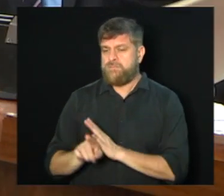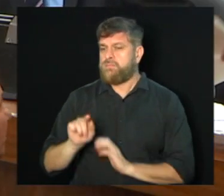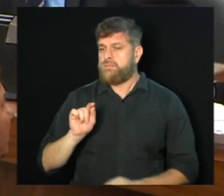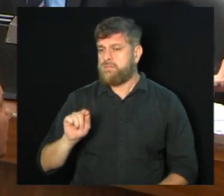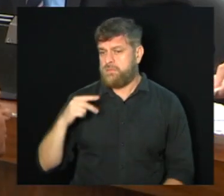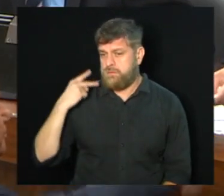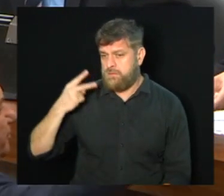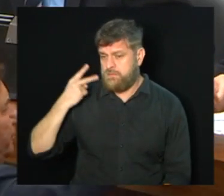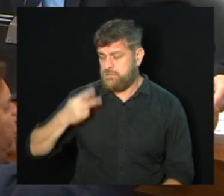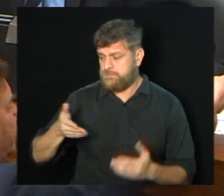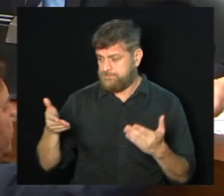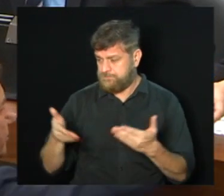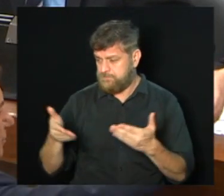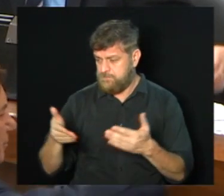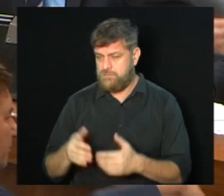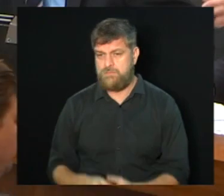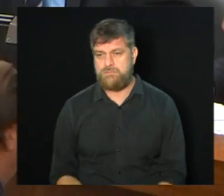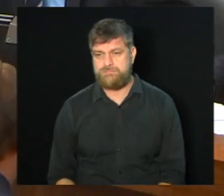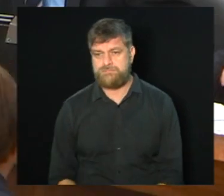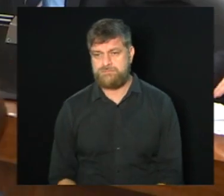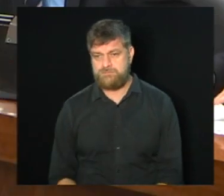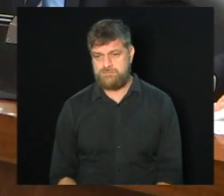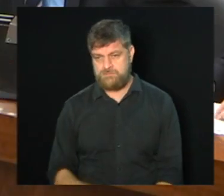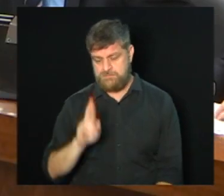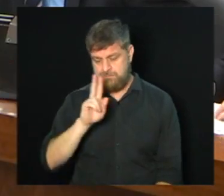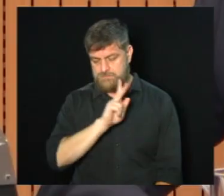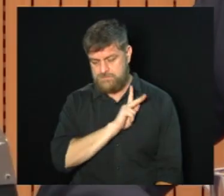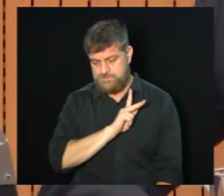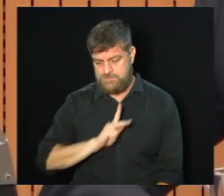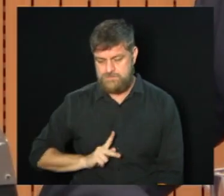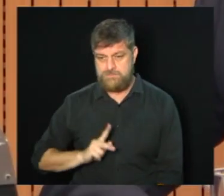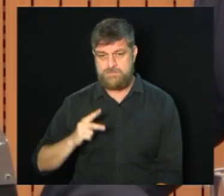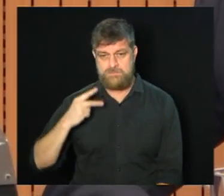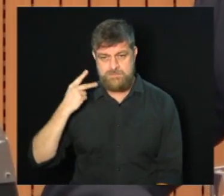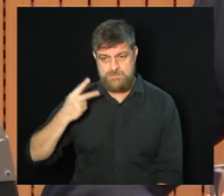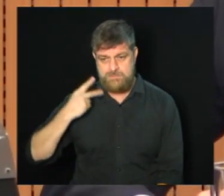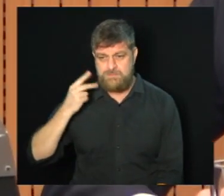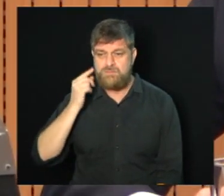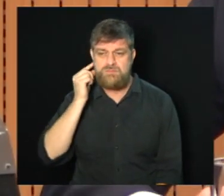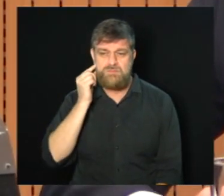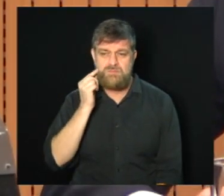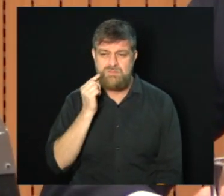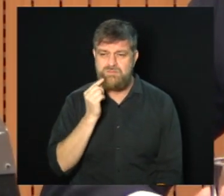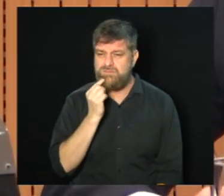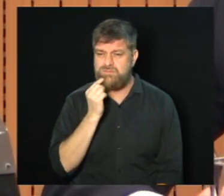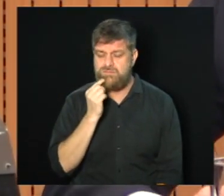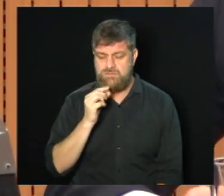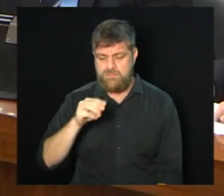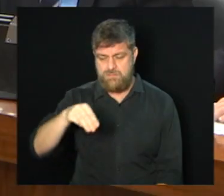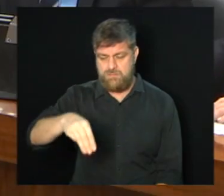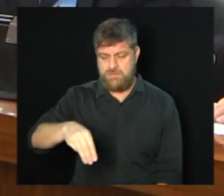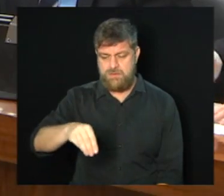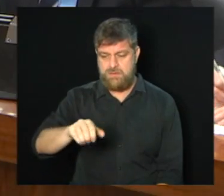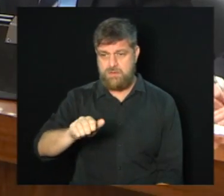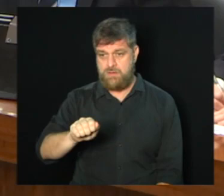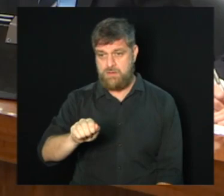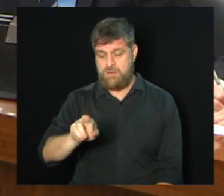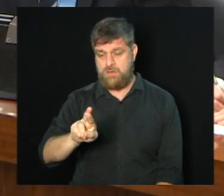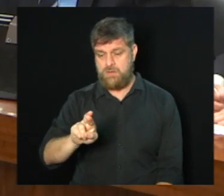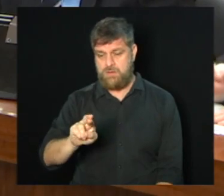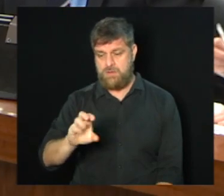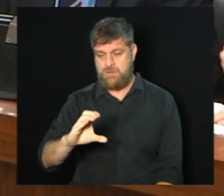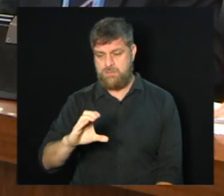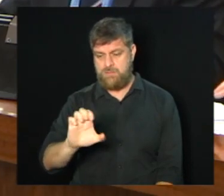próximo vereador inscrito à discussão. Senhor presidente, o nobre vereador Marcelo Silva. Vereador Marcelo Silva,